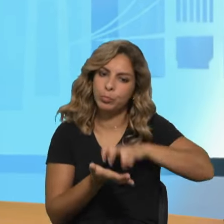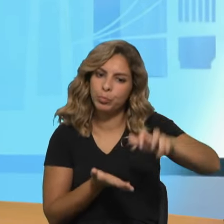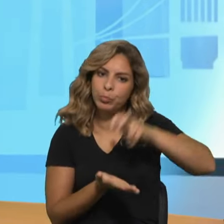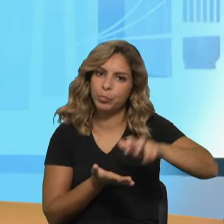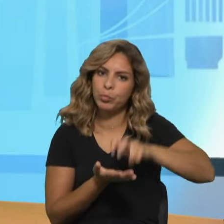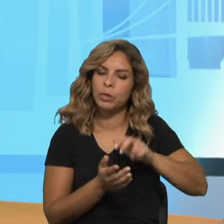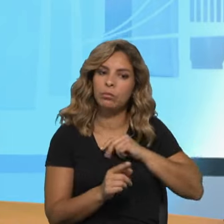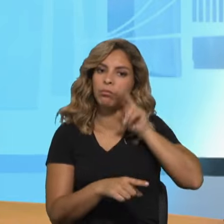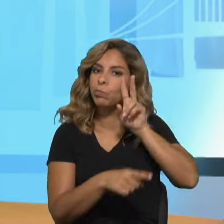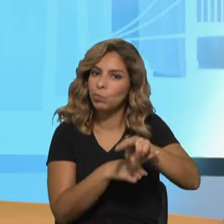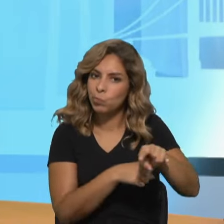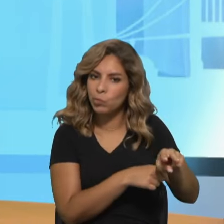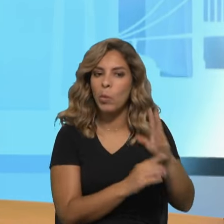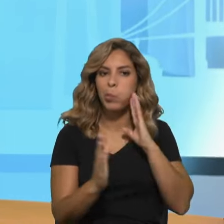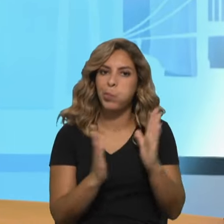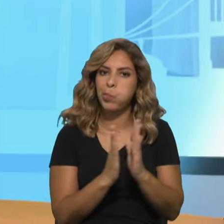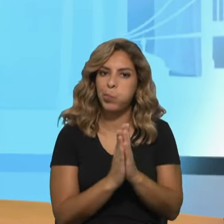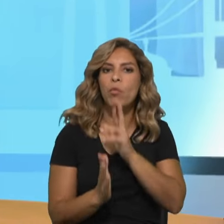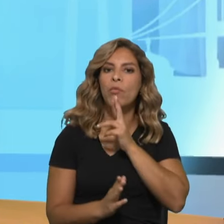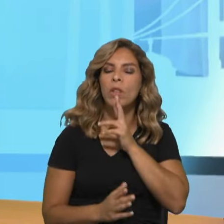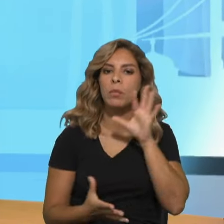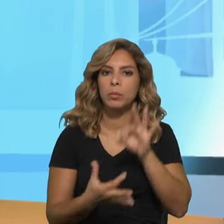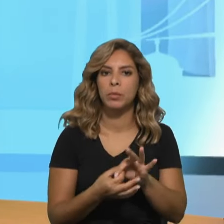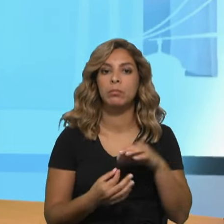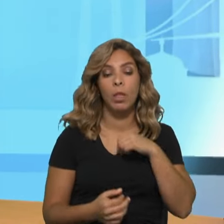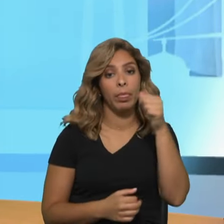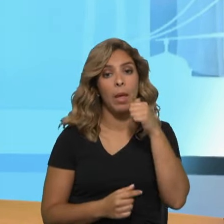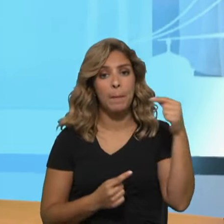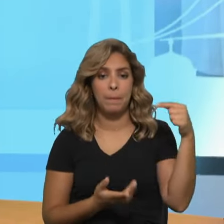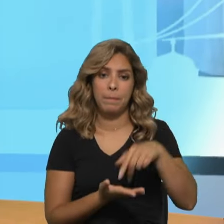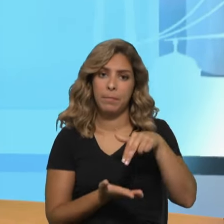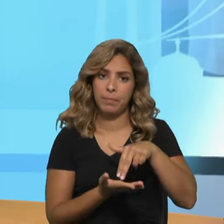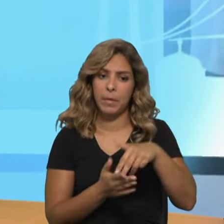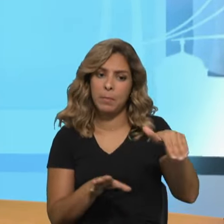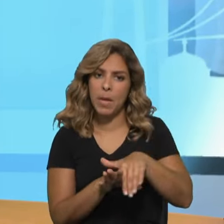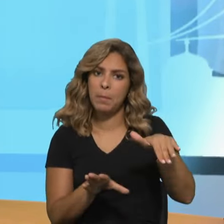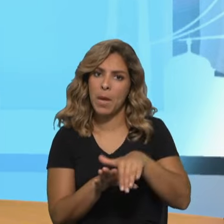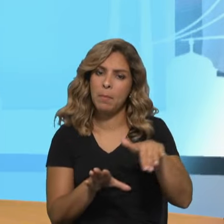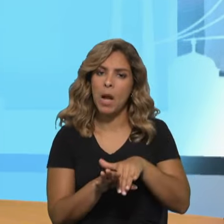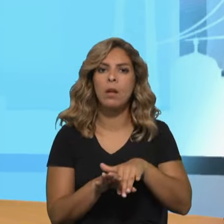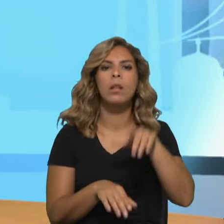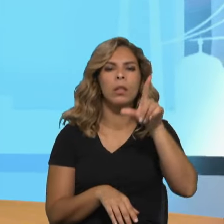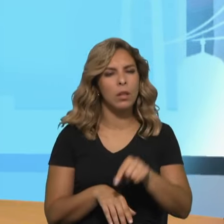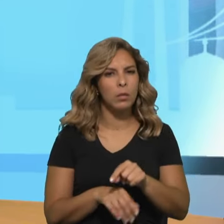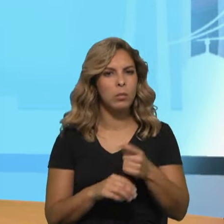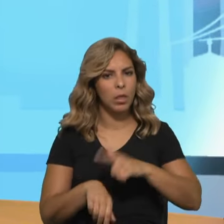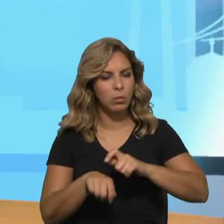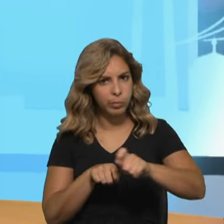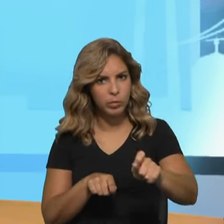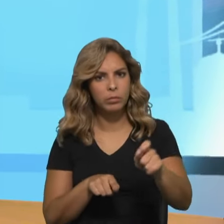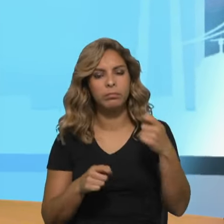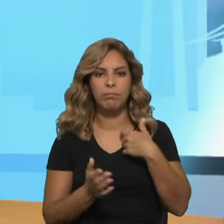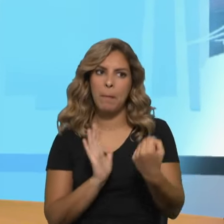Os servitas são presença em cada peregrinação aniversária e em muitos outros momentos que marcam a vida